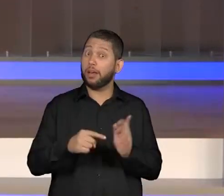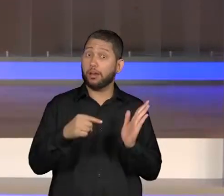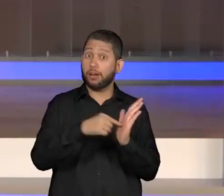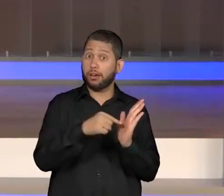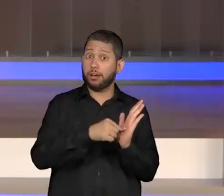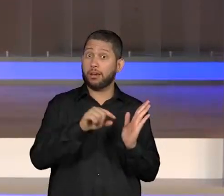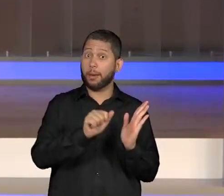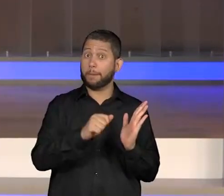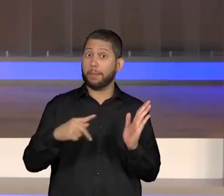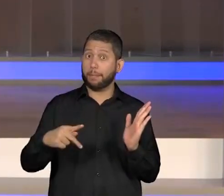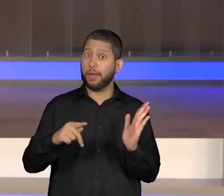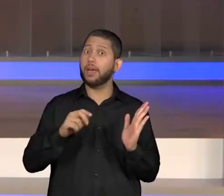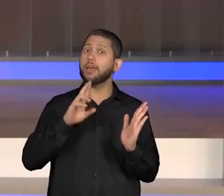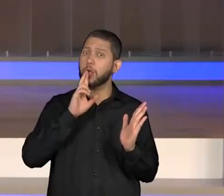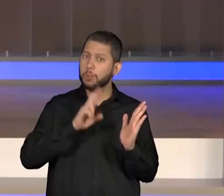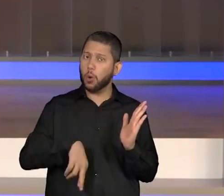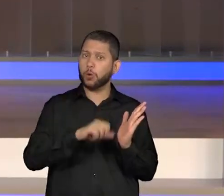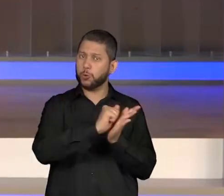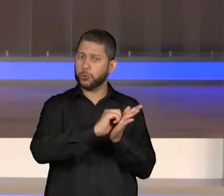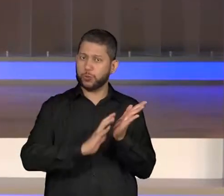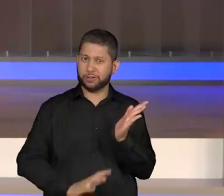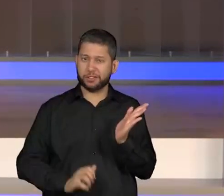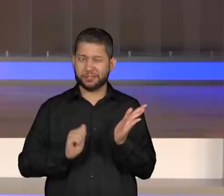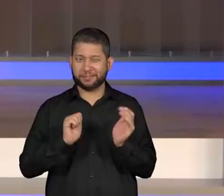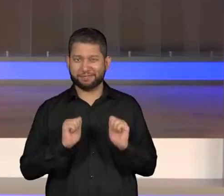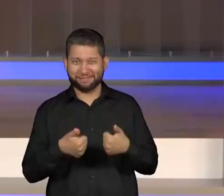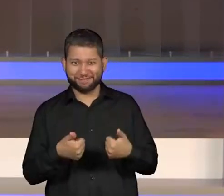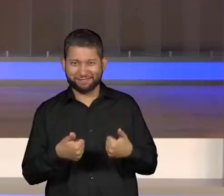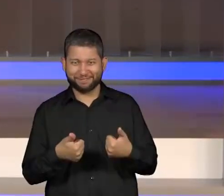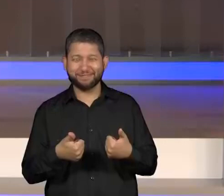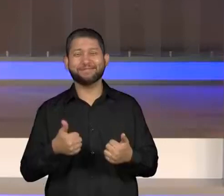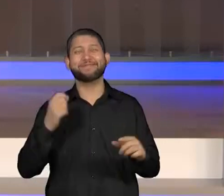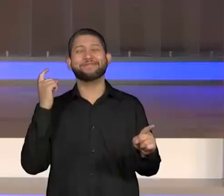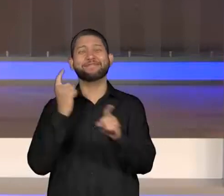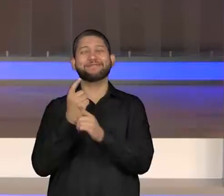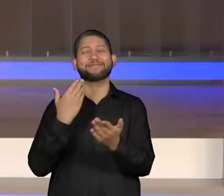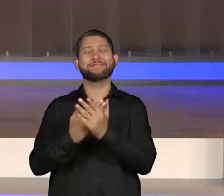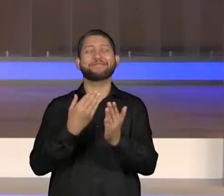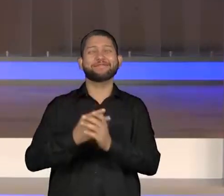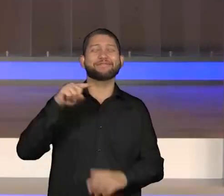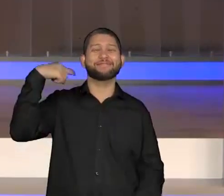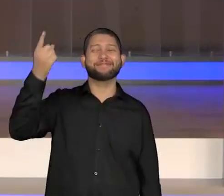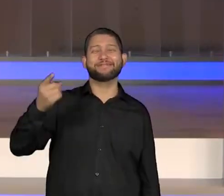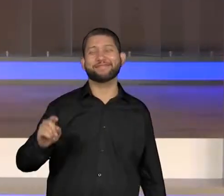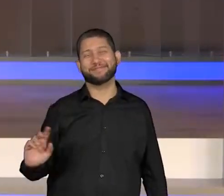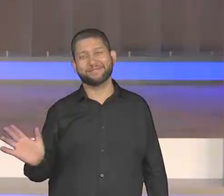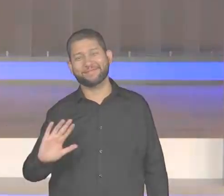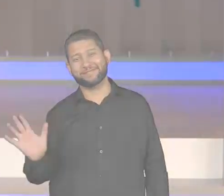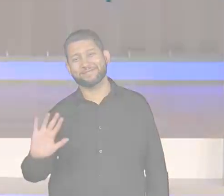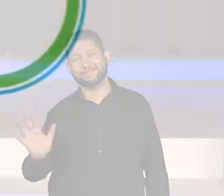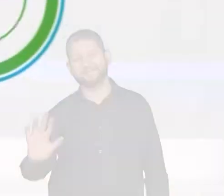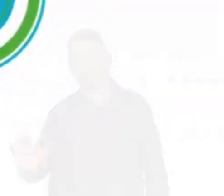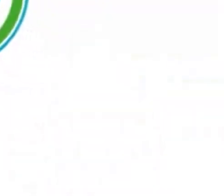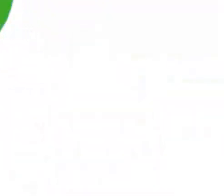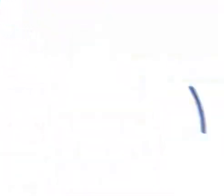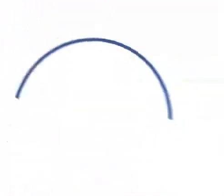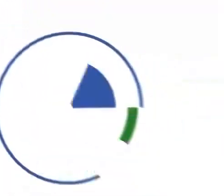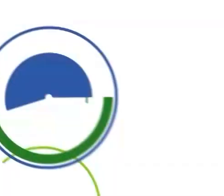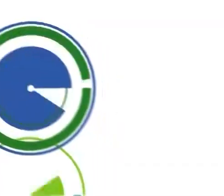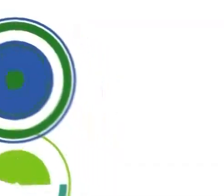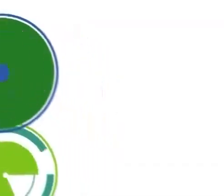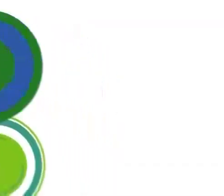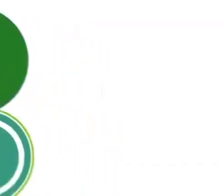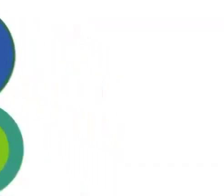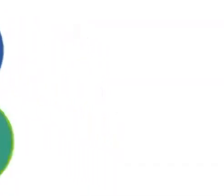atividades no aplicativo também do Centro de Mídias. Então, nos encontramos numa próxima. Tchau, tchau, pessoal!